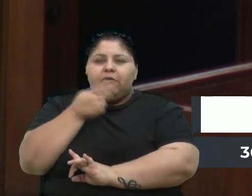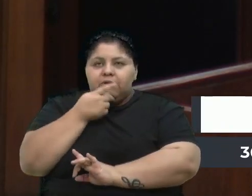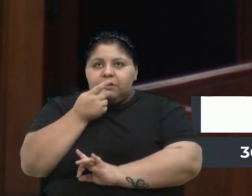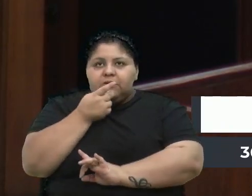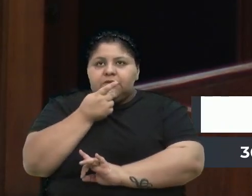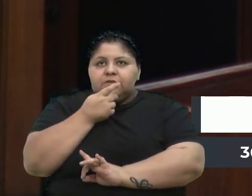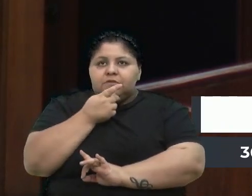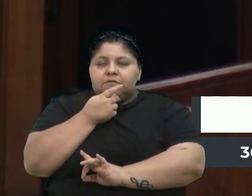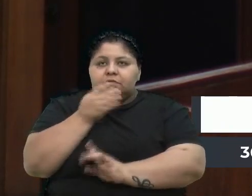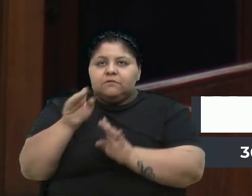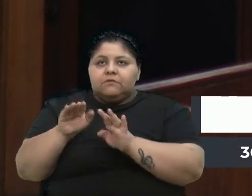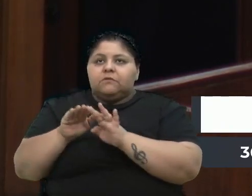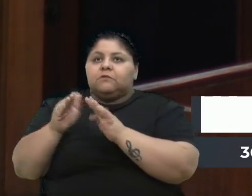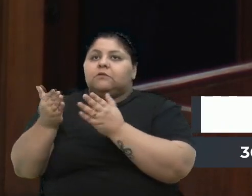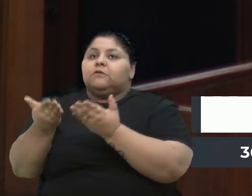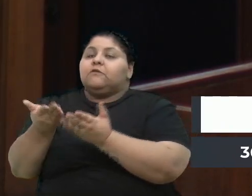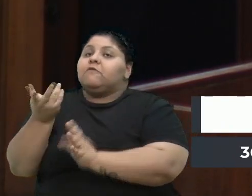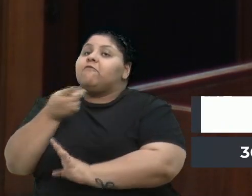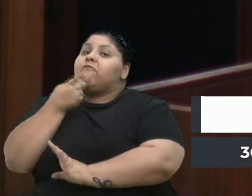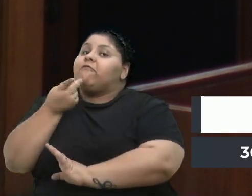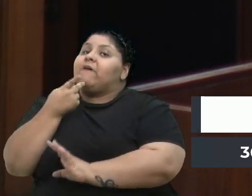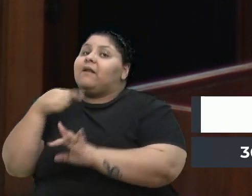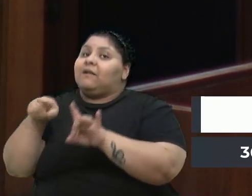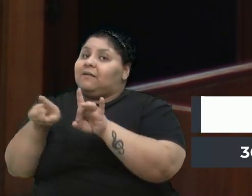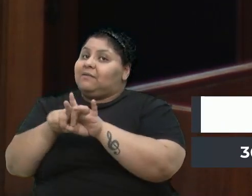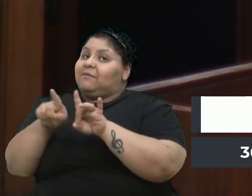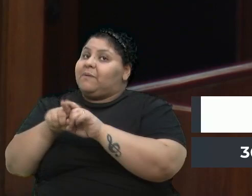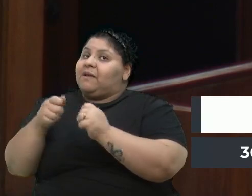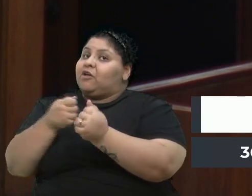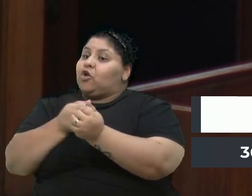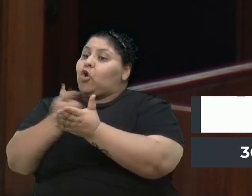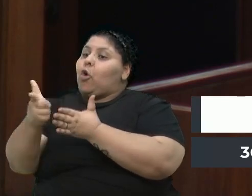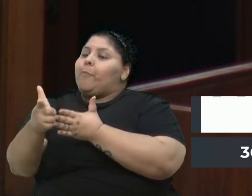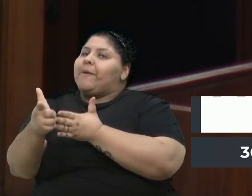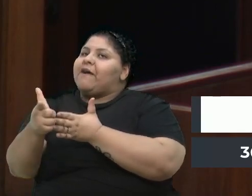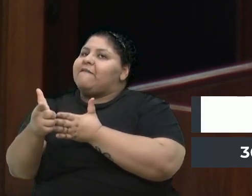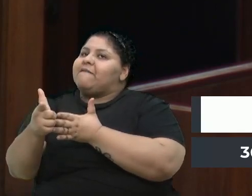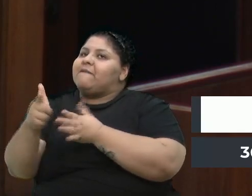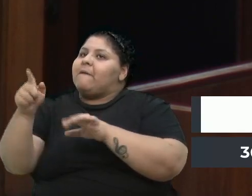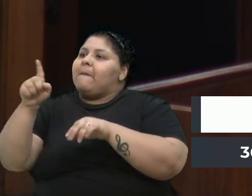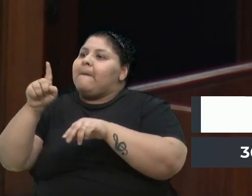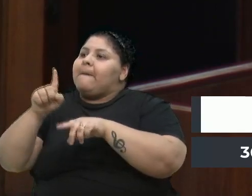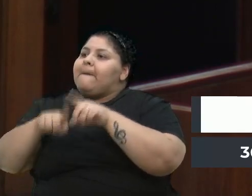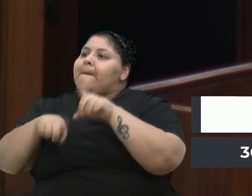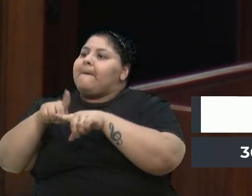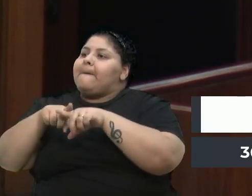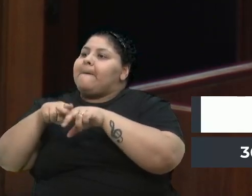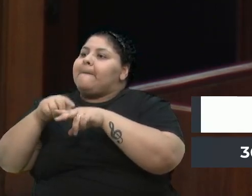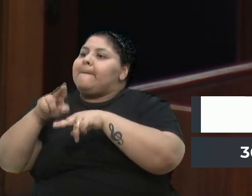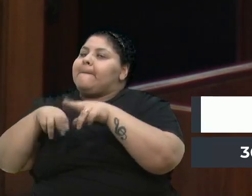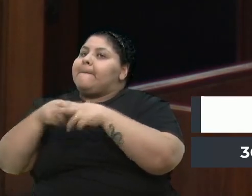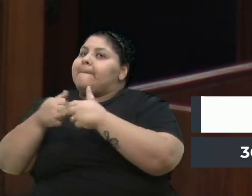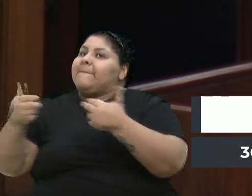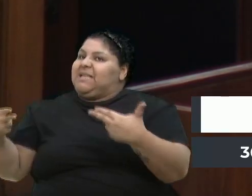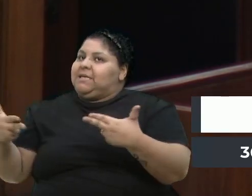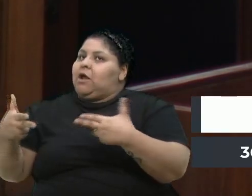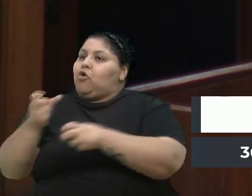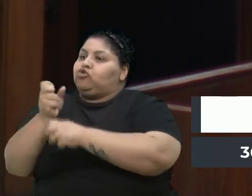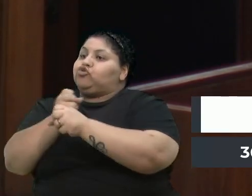os conselheiros que ele disse que também compravam material de construção, ele mesmo disse, e que disse que isso era